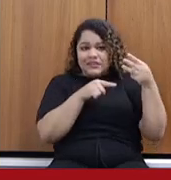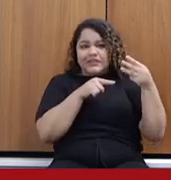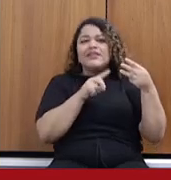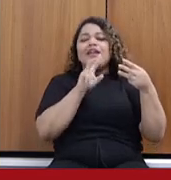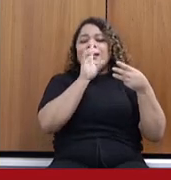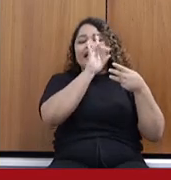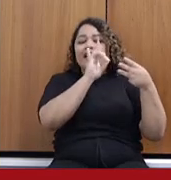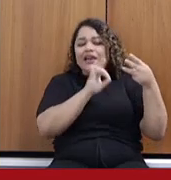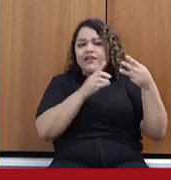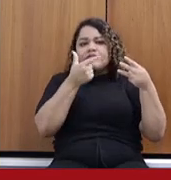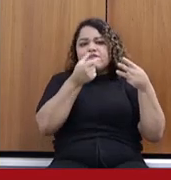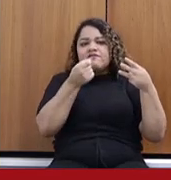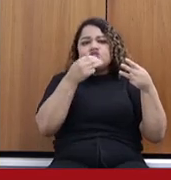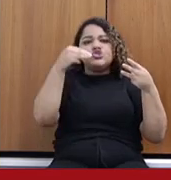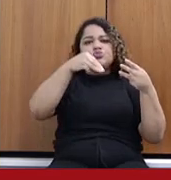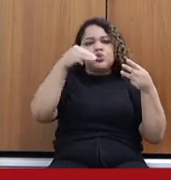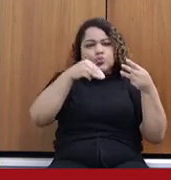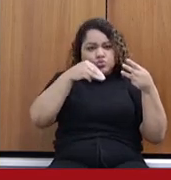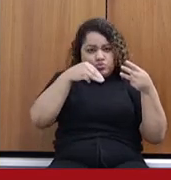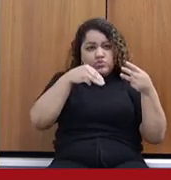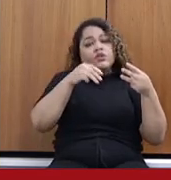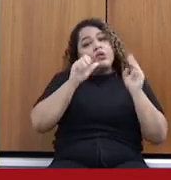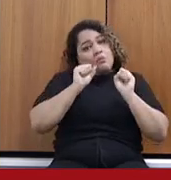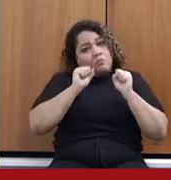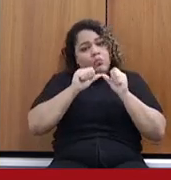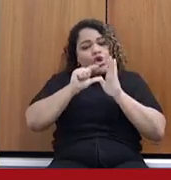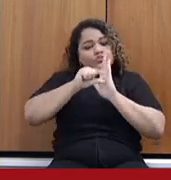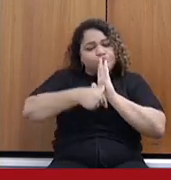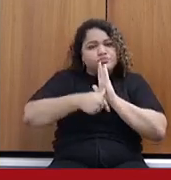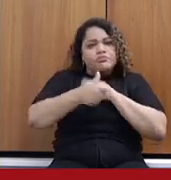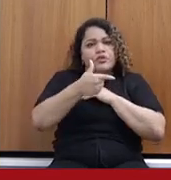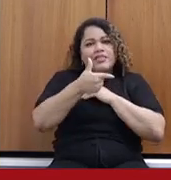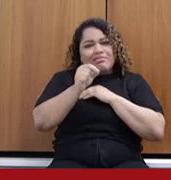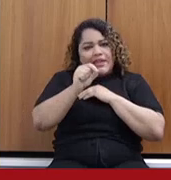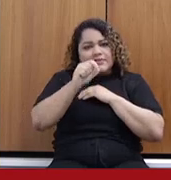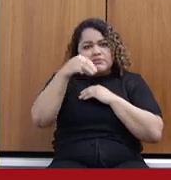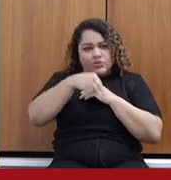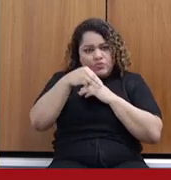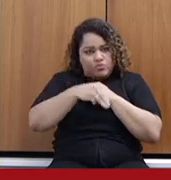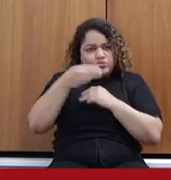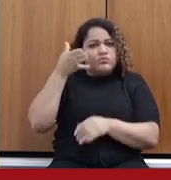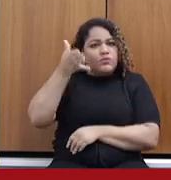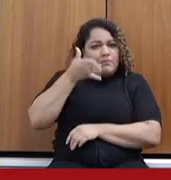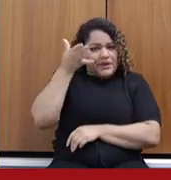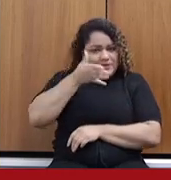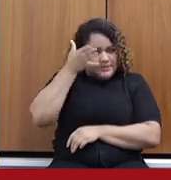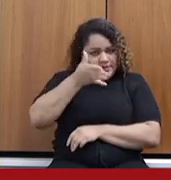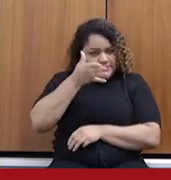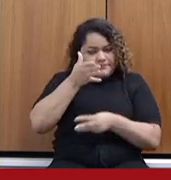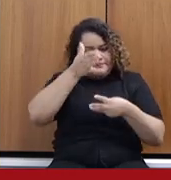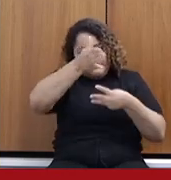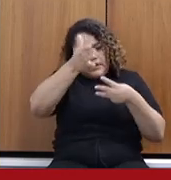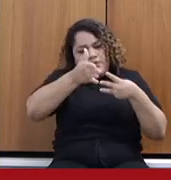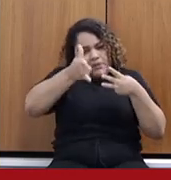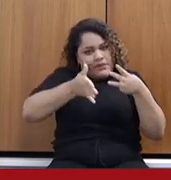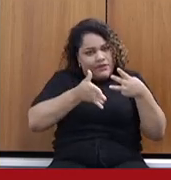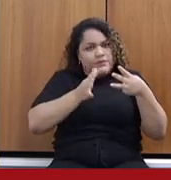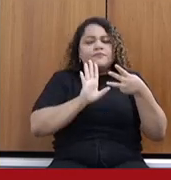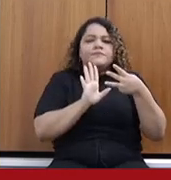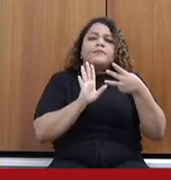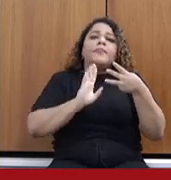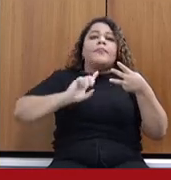minutos prorrogáveis por mais 10 para sua exposição. Na sequência, será concedida a palavra